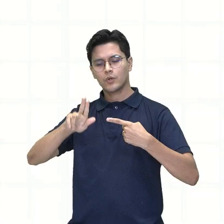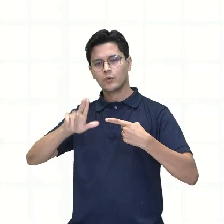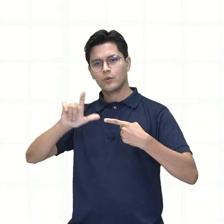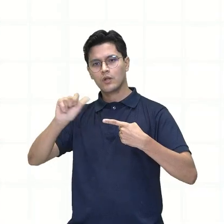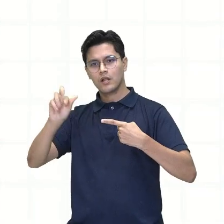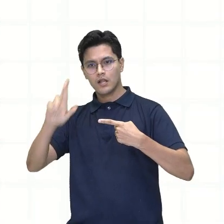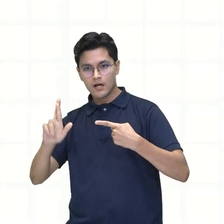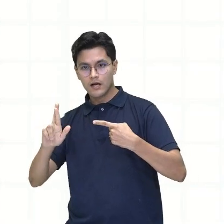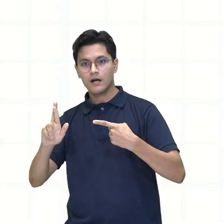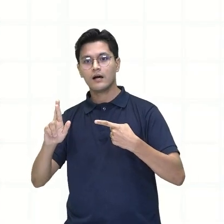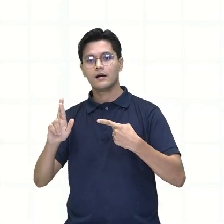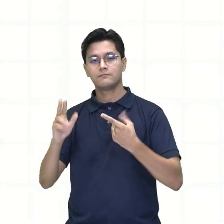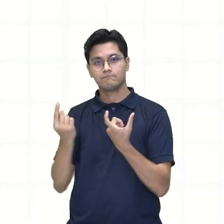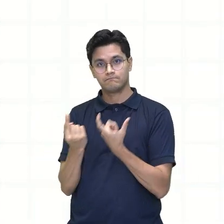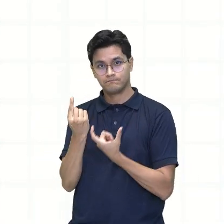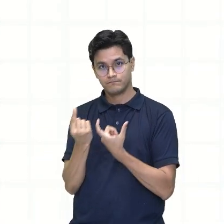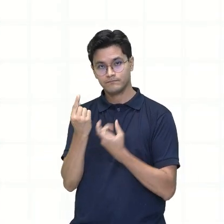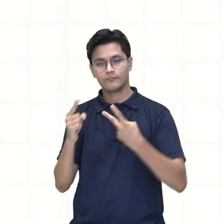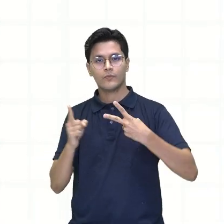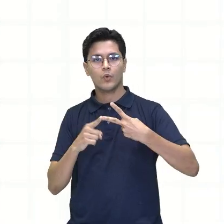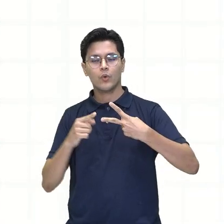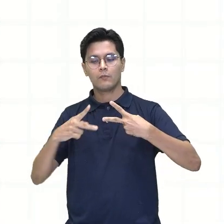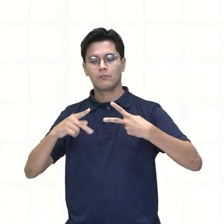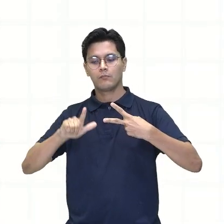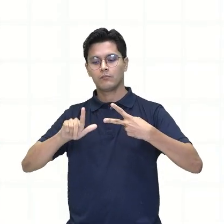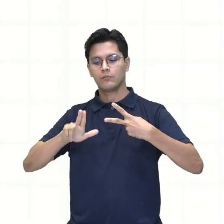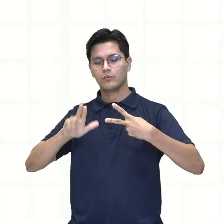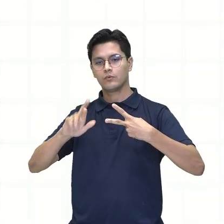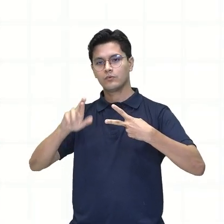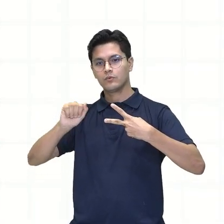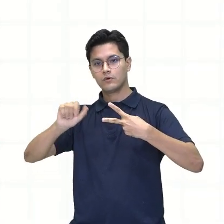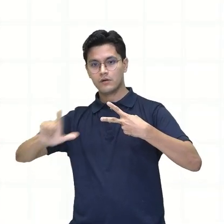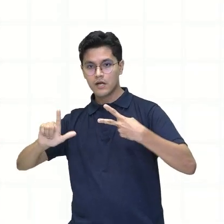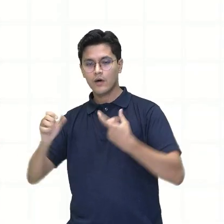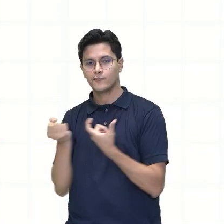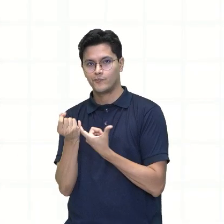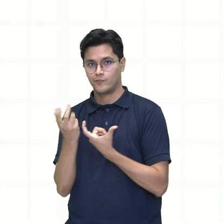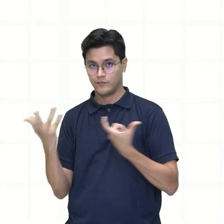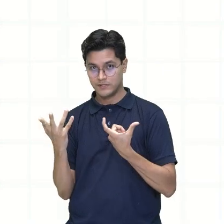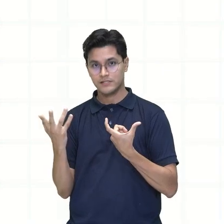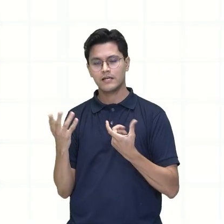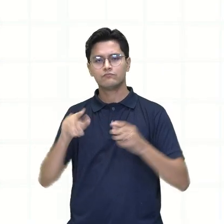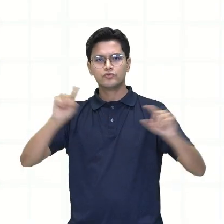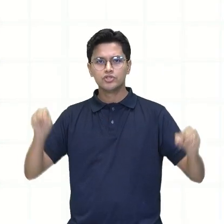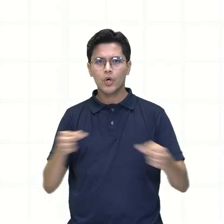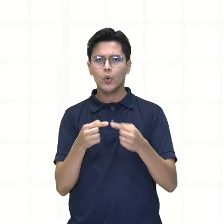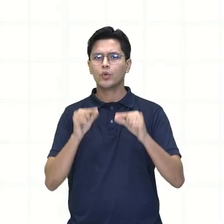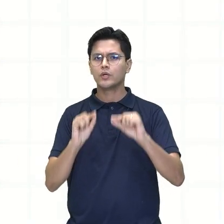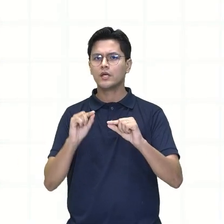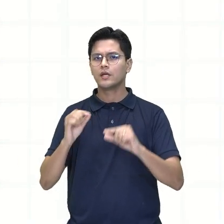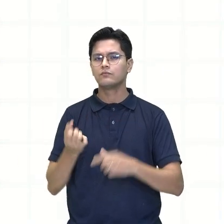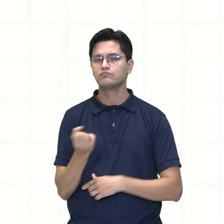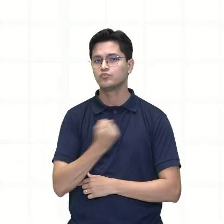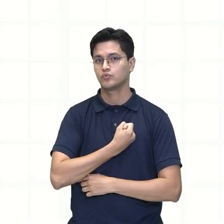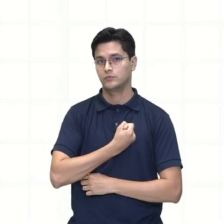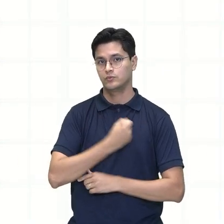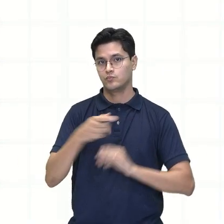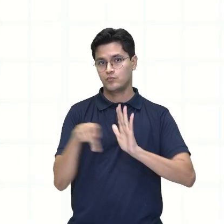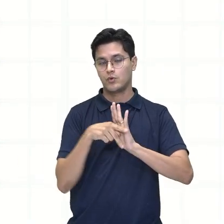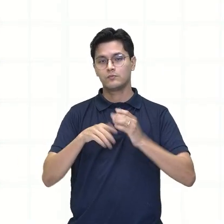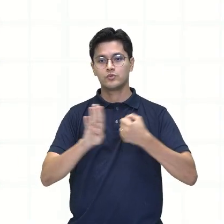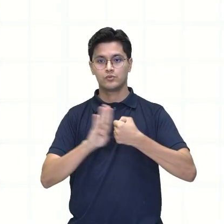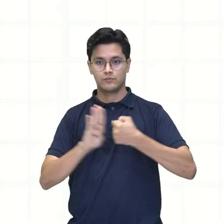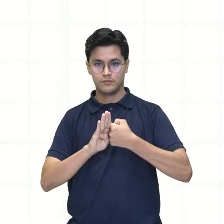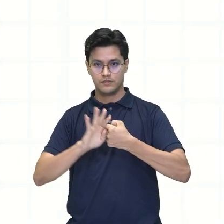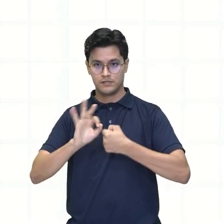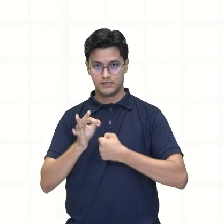no plural, concordando com o número do substantivo. Aqui se refere. Assim, a